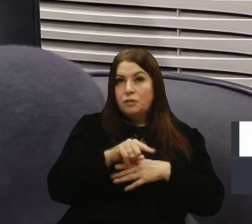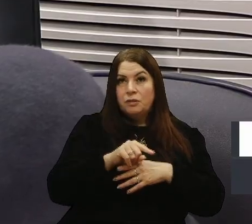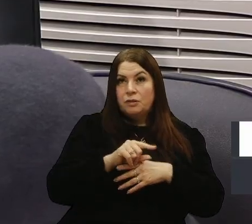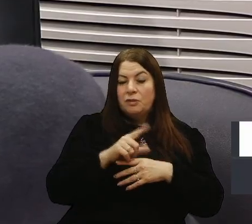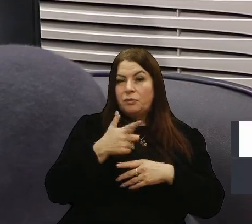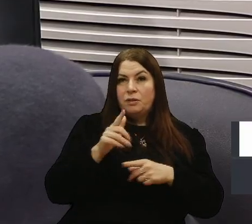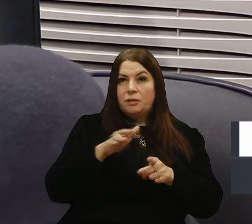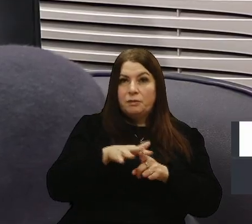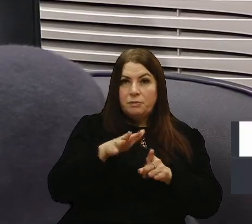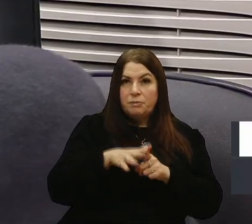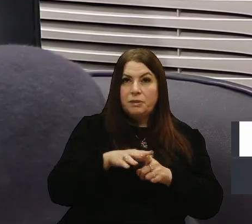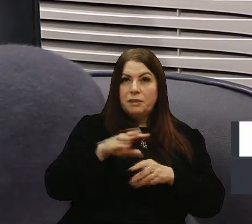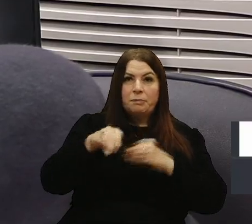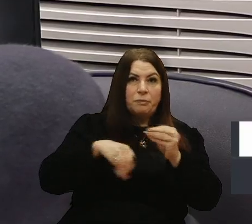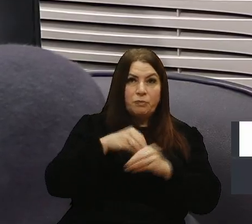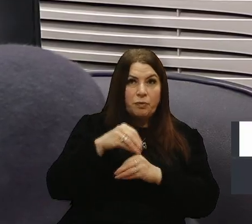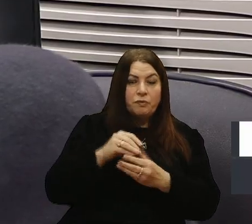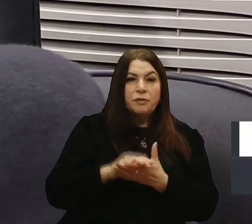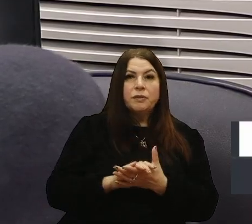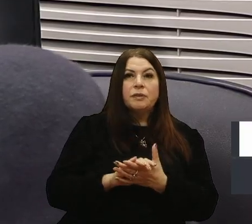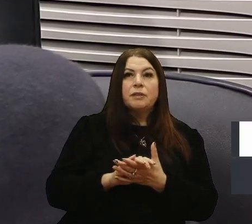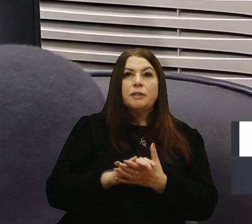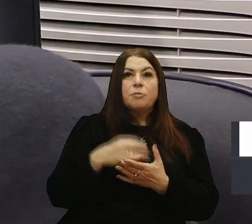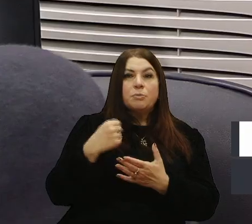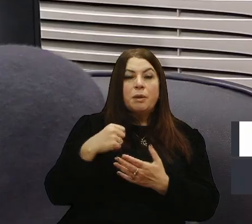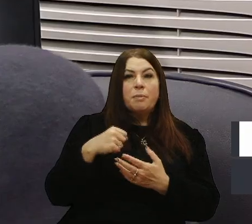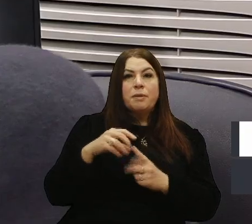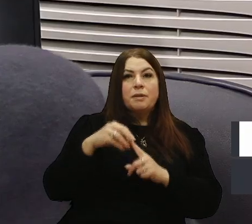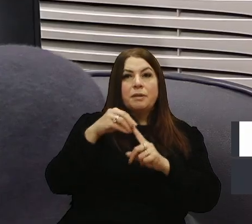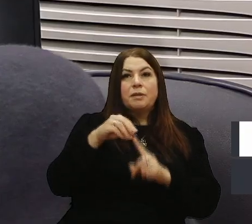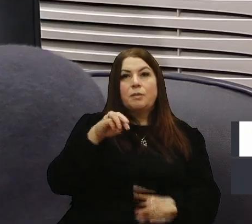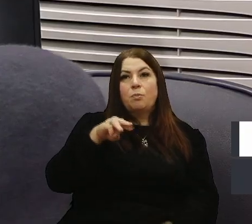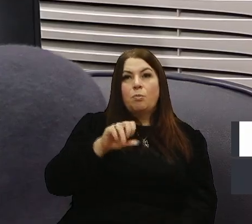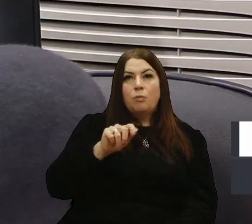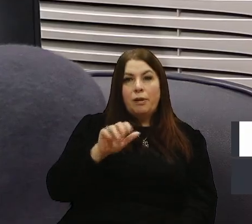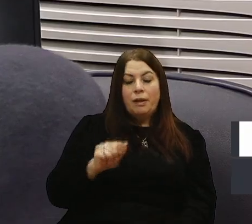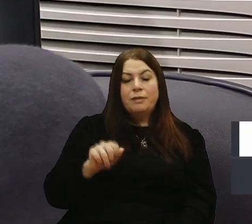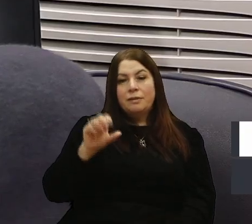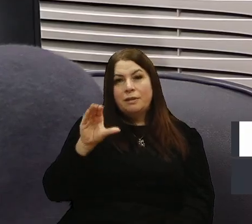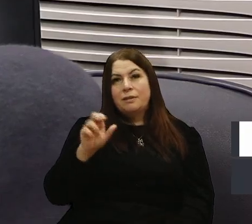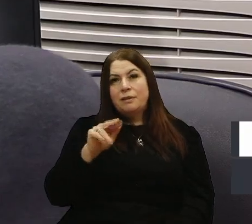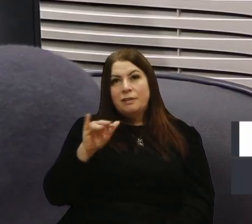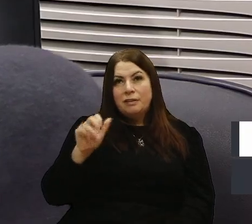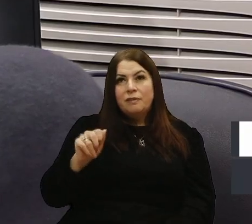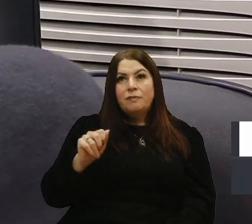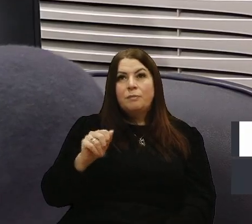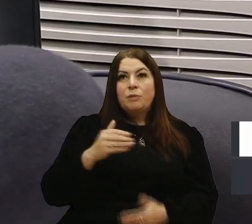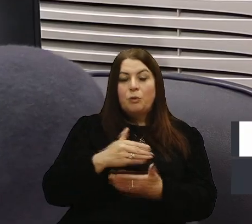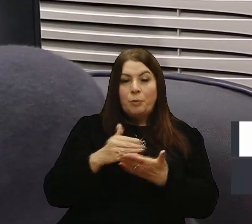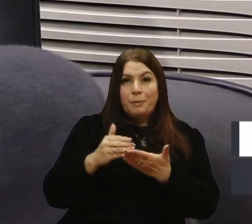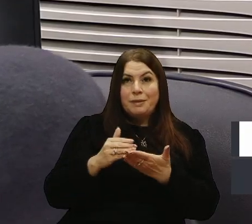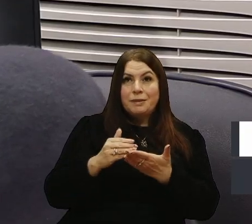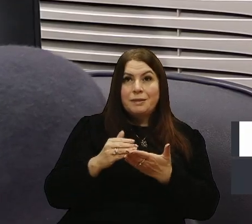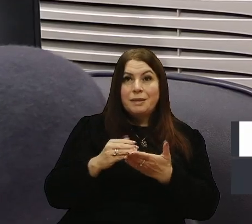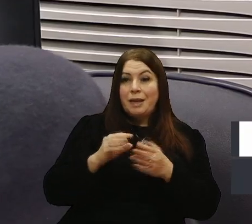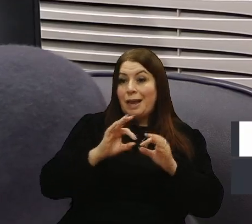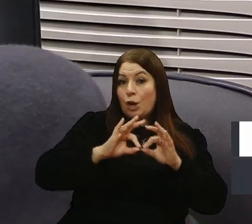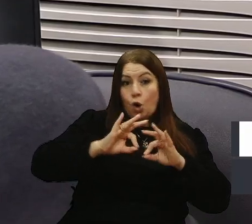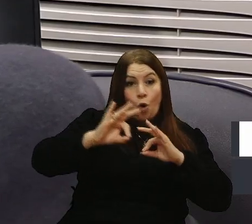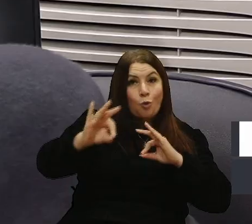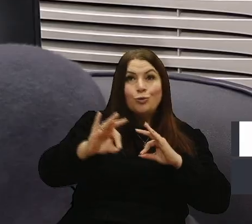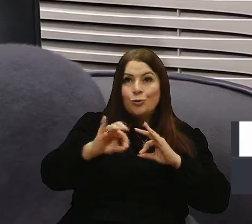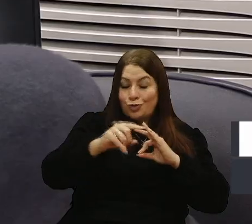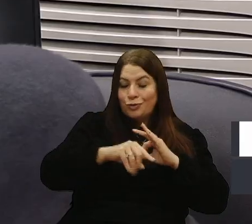tem demanda, que está sempre envolvido, mas principalmente aquela região da Mulada, Criúva, porque, para começar, é distante, né? Se